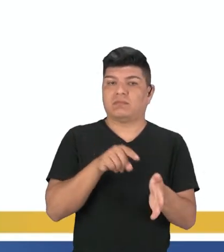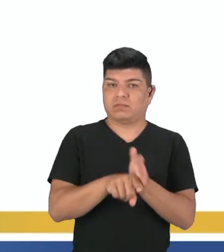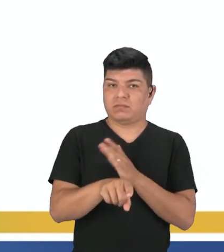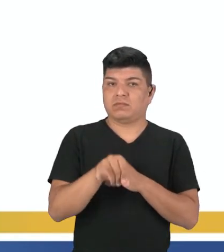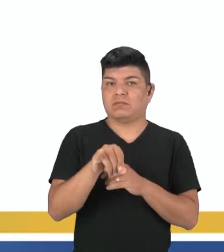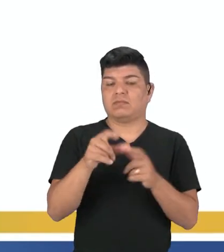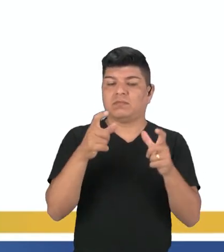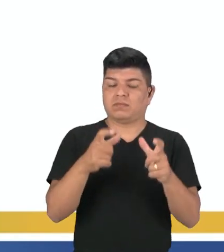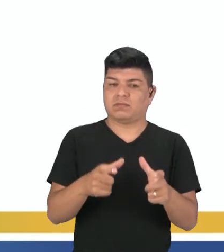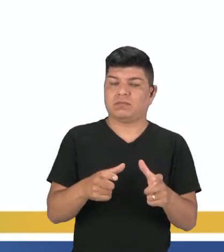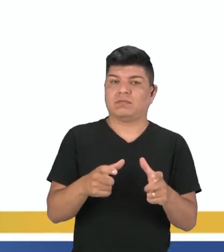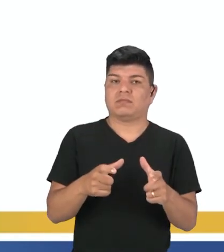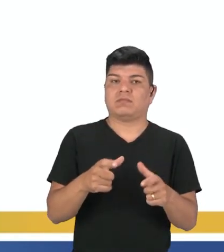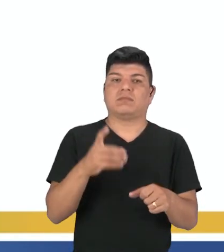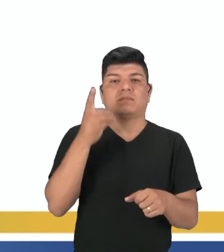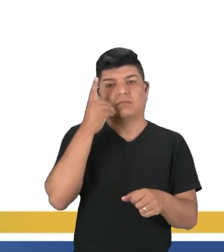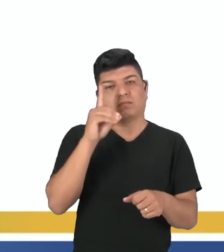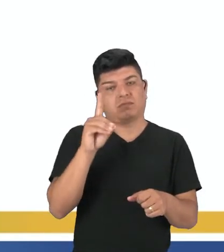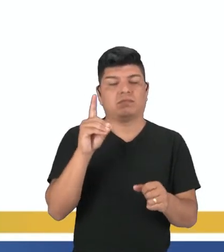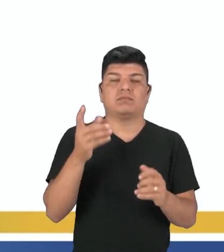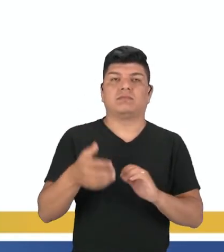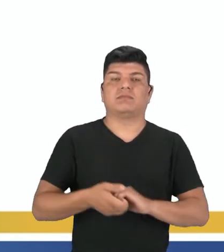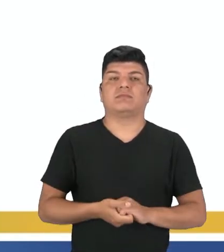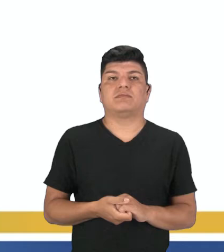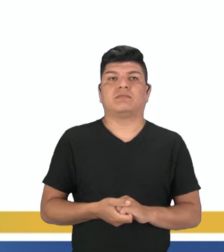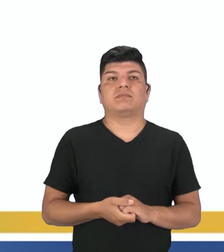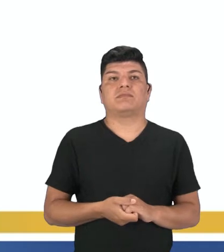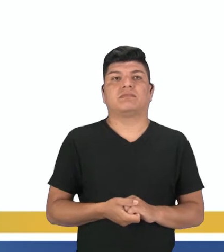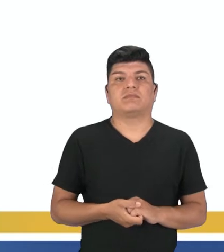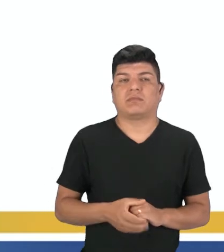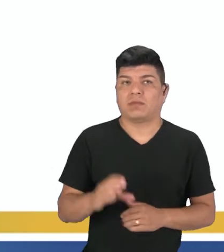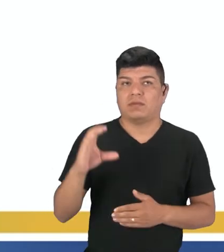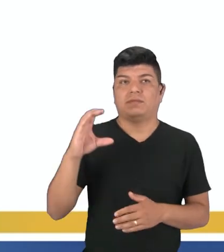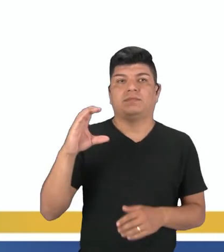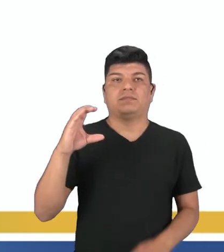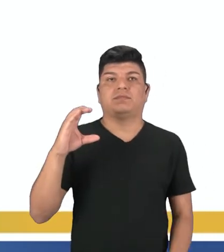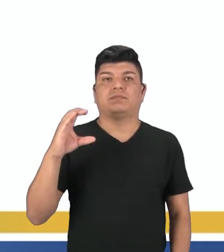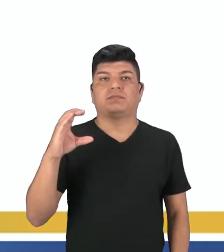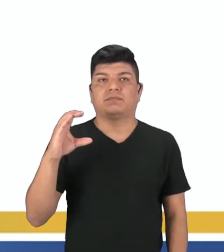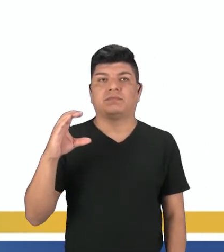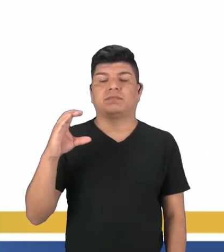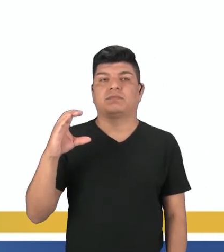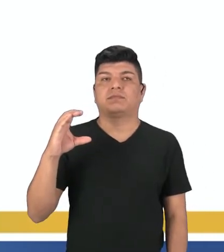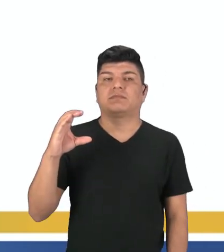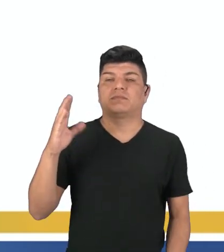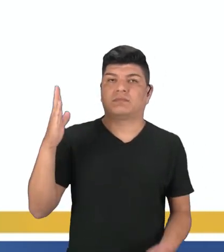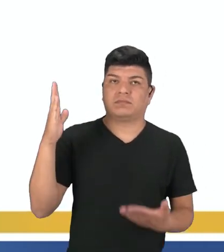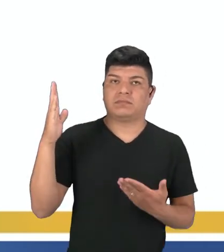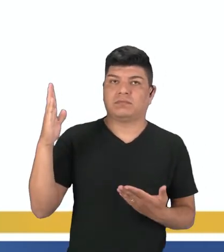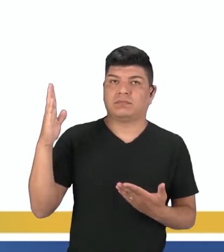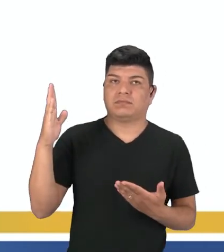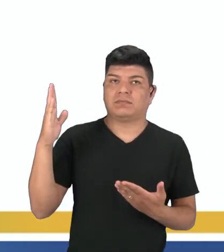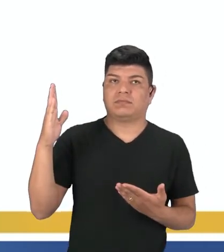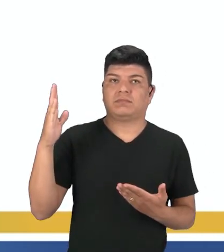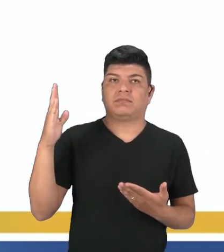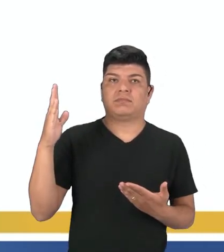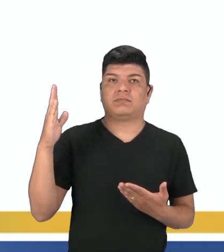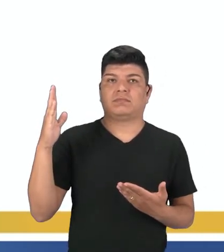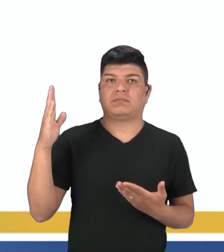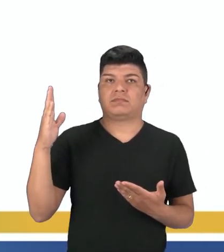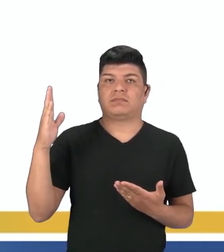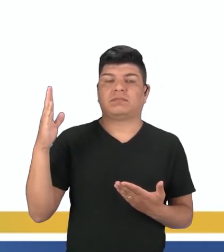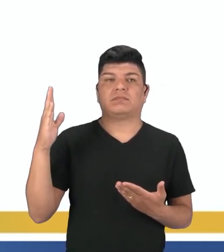Se eu estou falando de lugar, se eu estou falando de data, enfim. Letra C. Is your favorite car? Ferrari